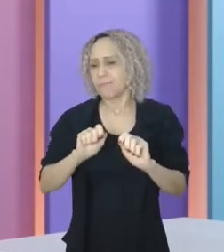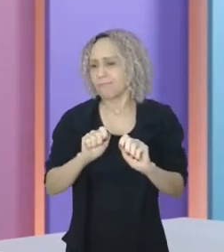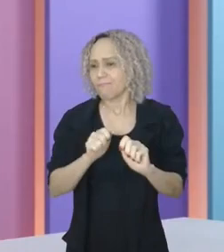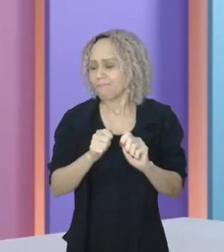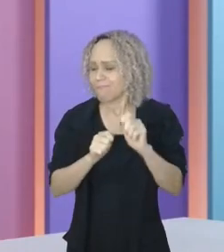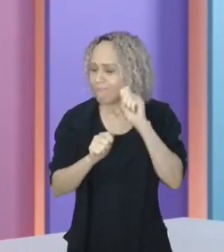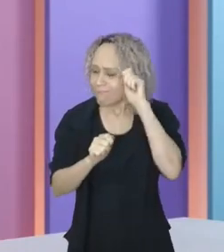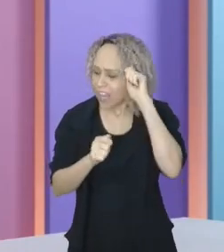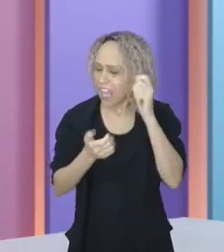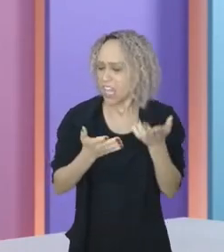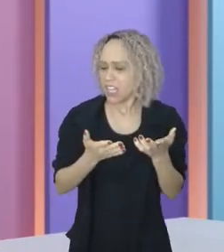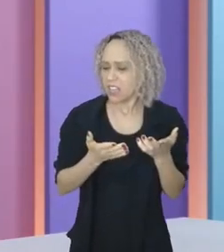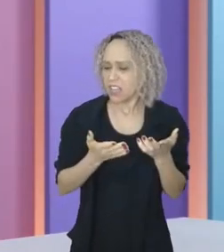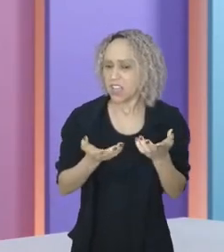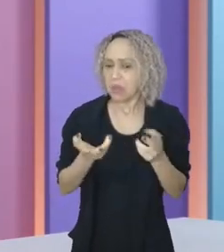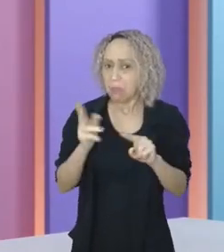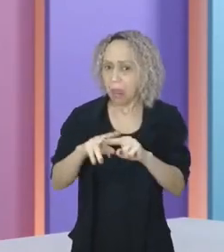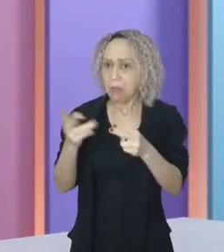debater